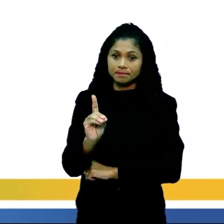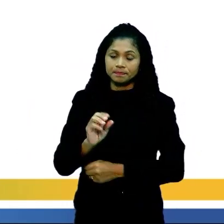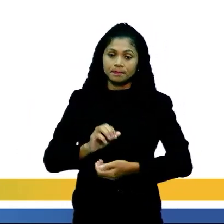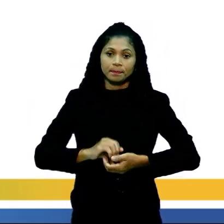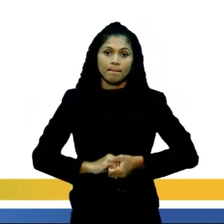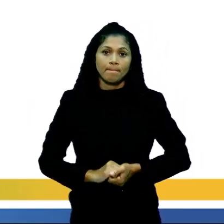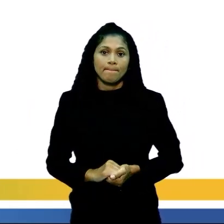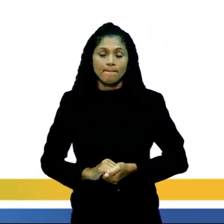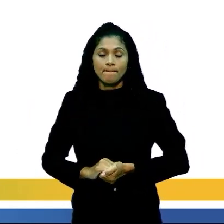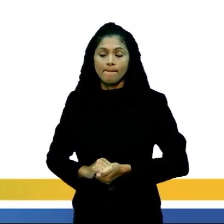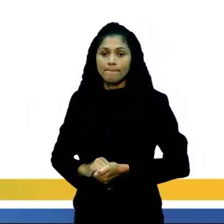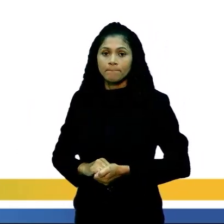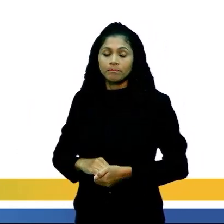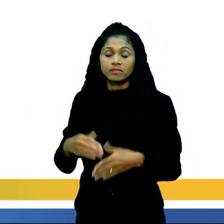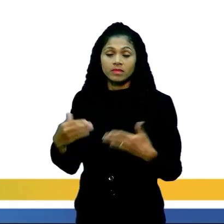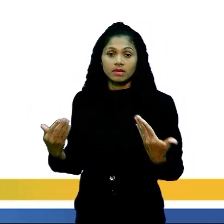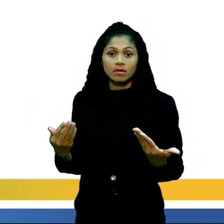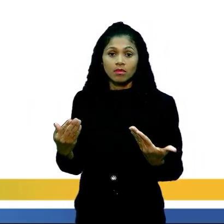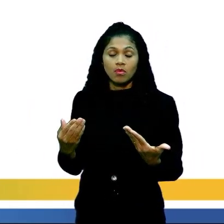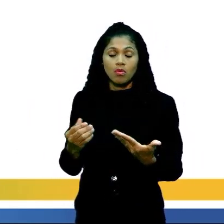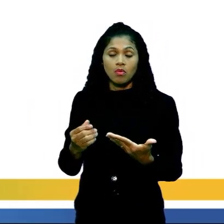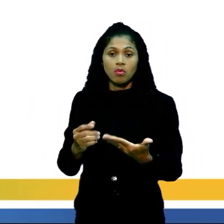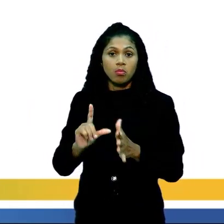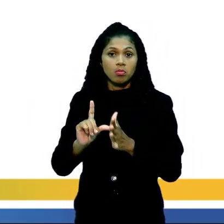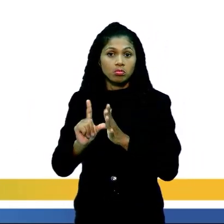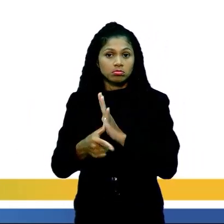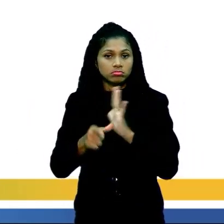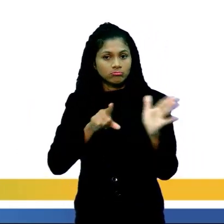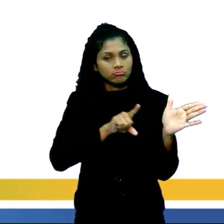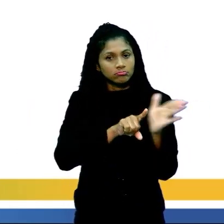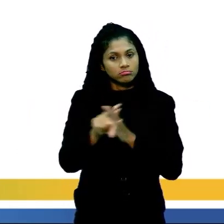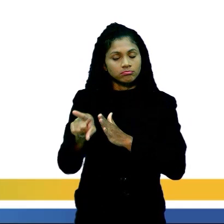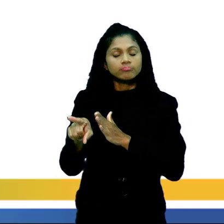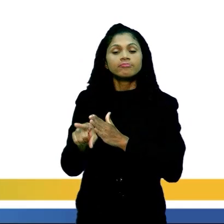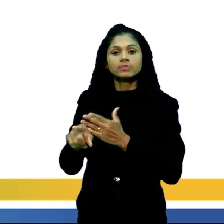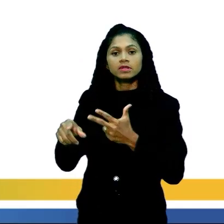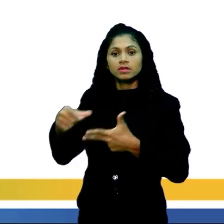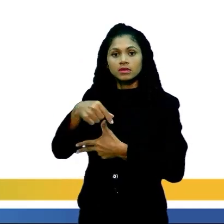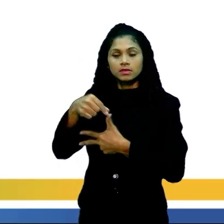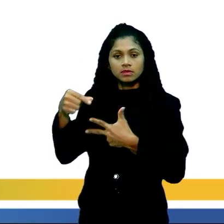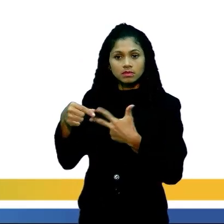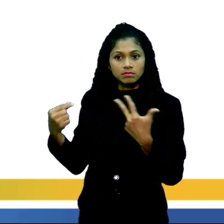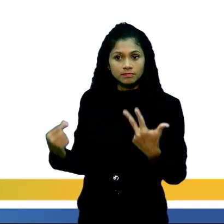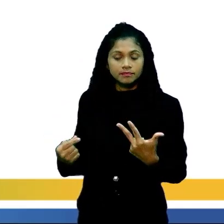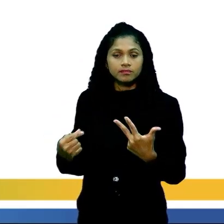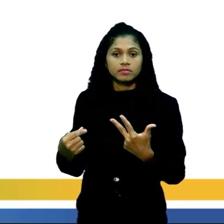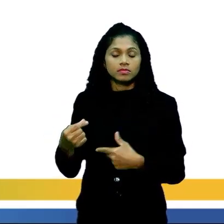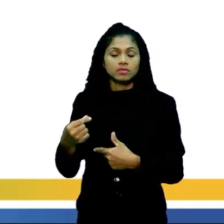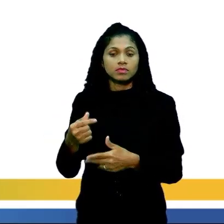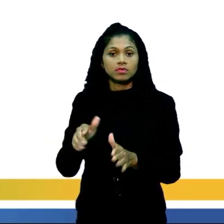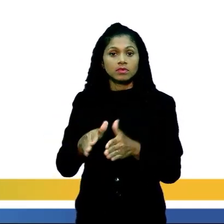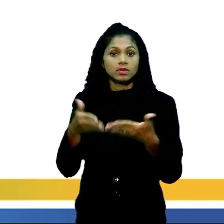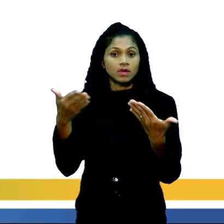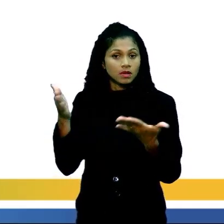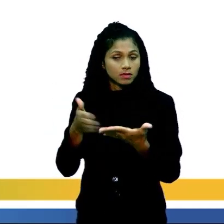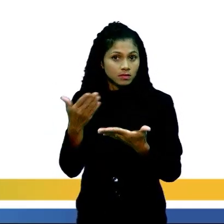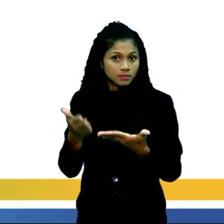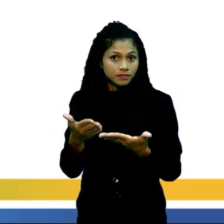Então, olha só, pessoal. Próxima questão. Uma questão do Enem. Ela vai estar no